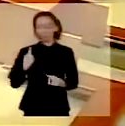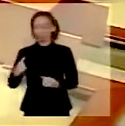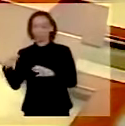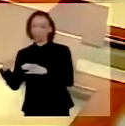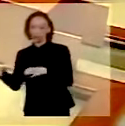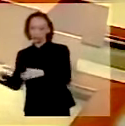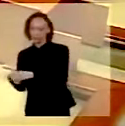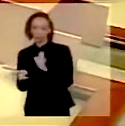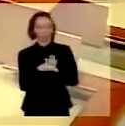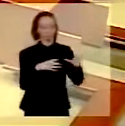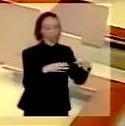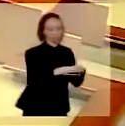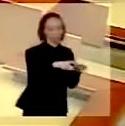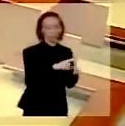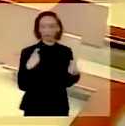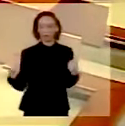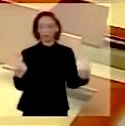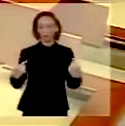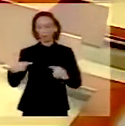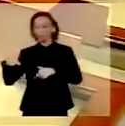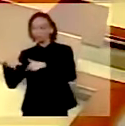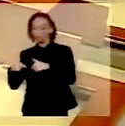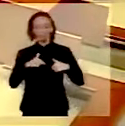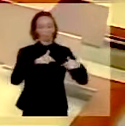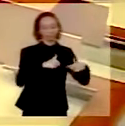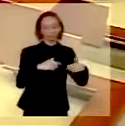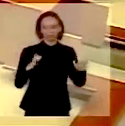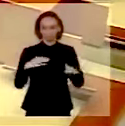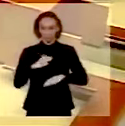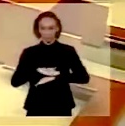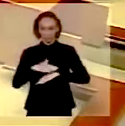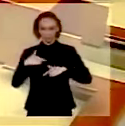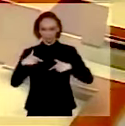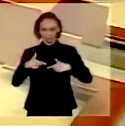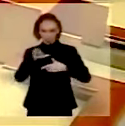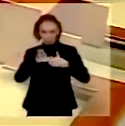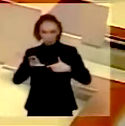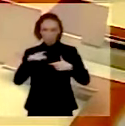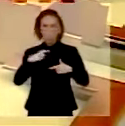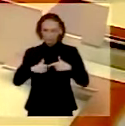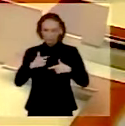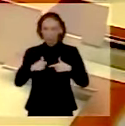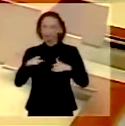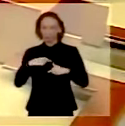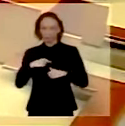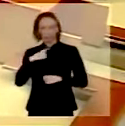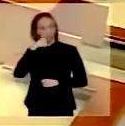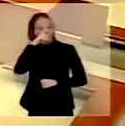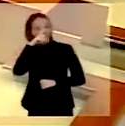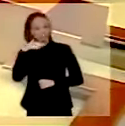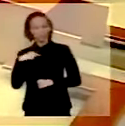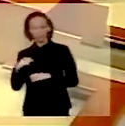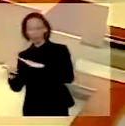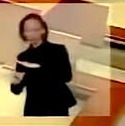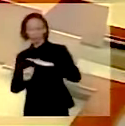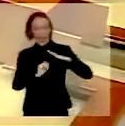espaço, cada qual na sua função. Em tempos de crise, há o risco de as instituições perderem de